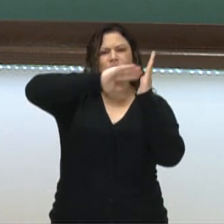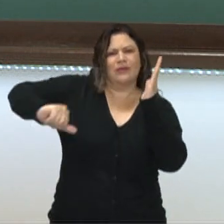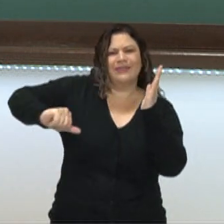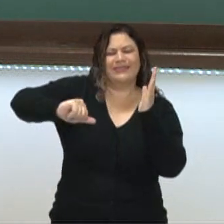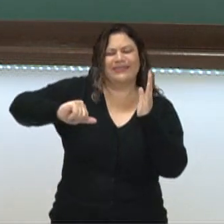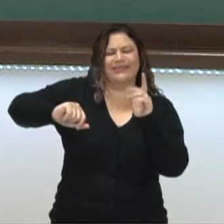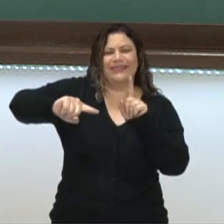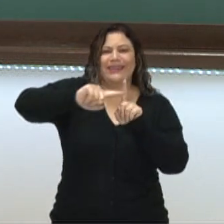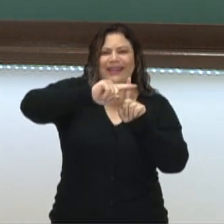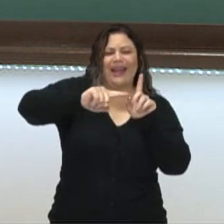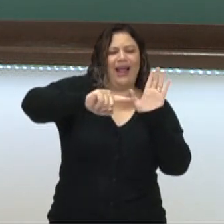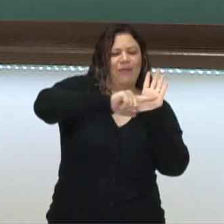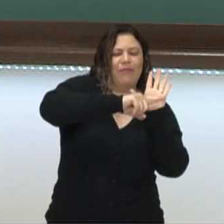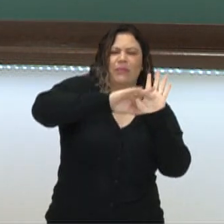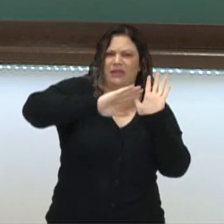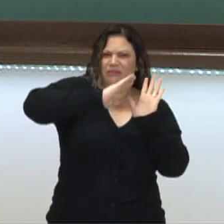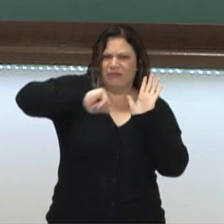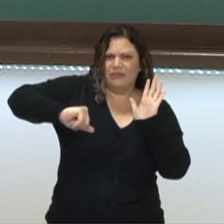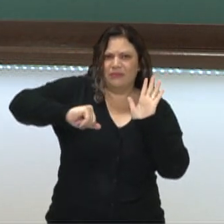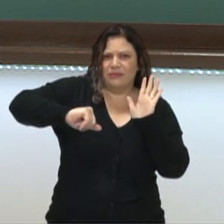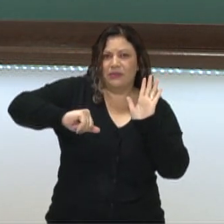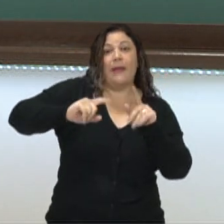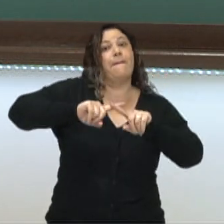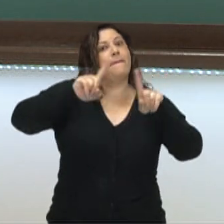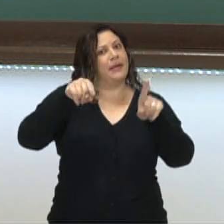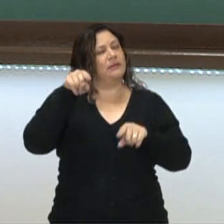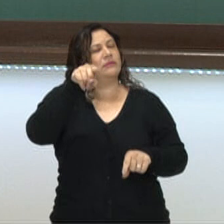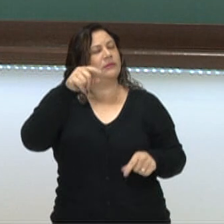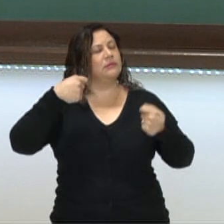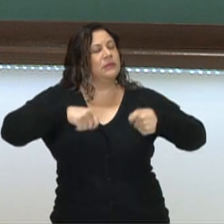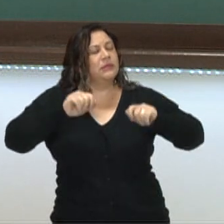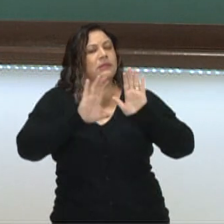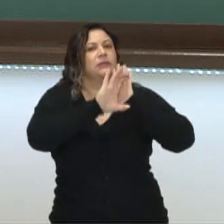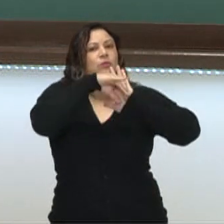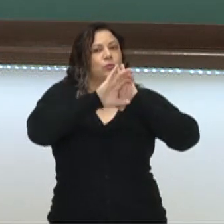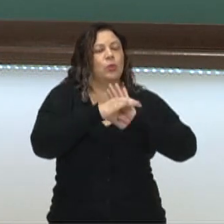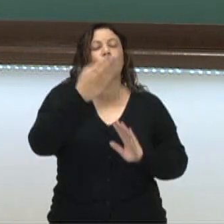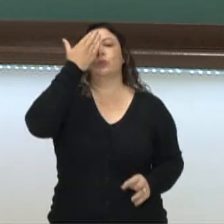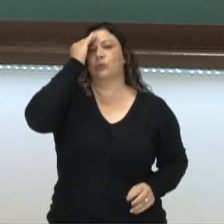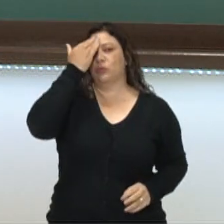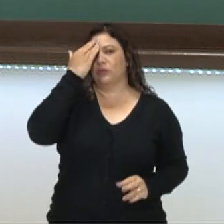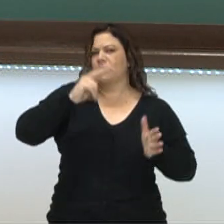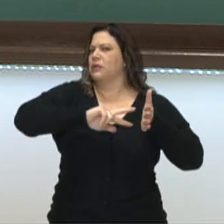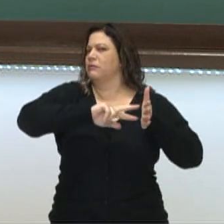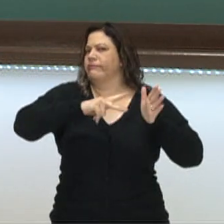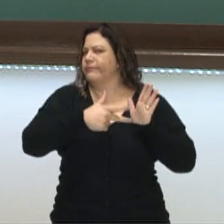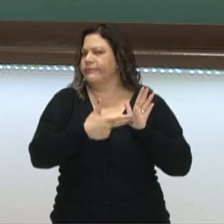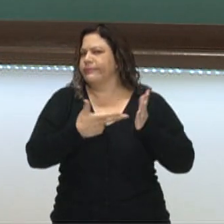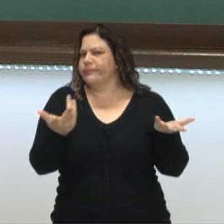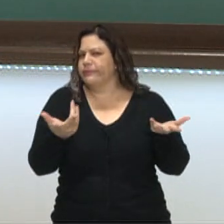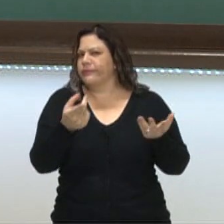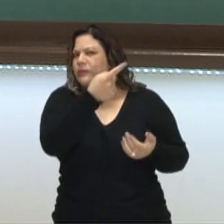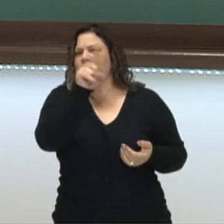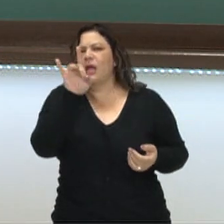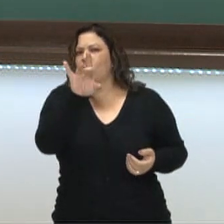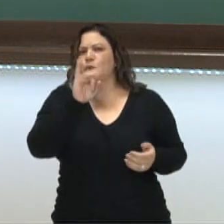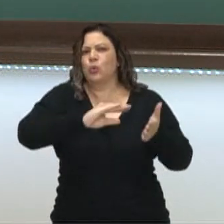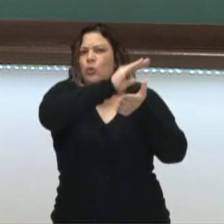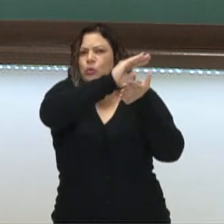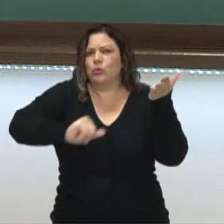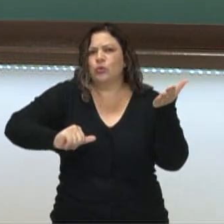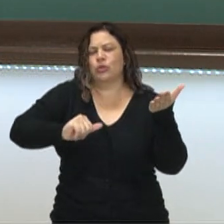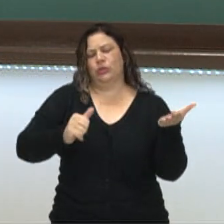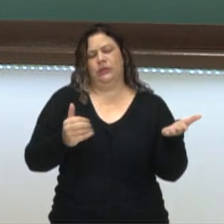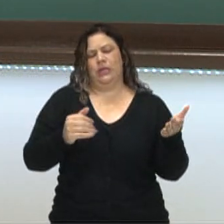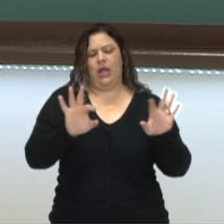número? Na prática é, mas você tem que entender o conceito, o significado disso, né? Não é simplesmente tirar o sinal, é você